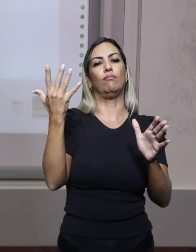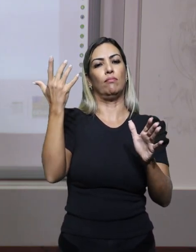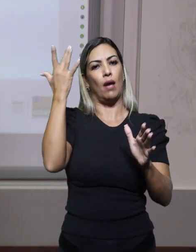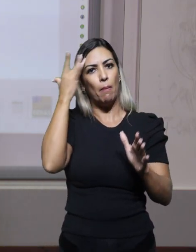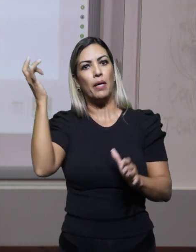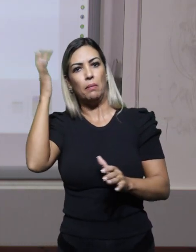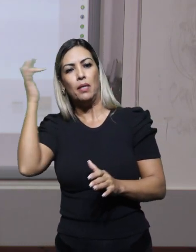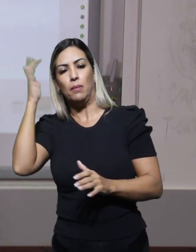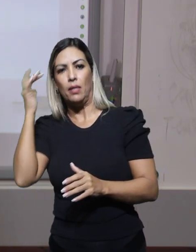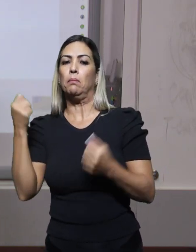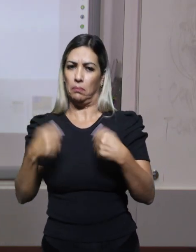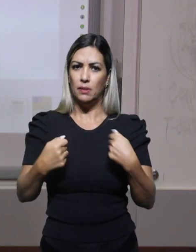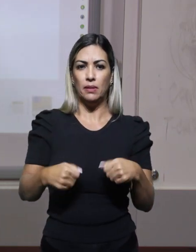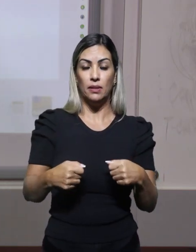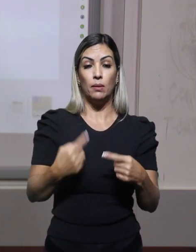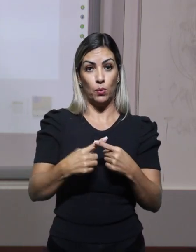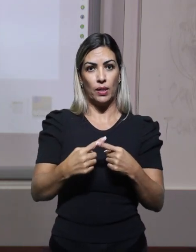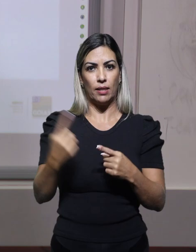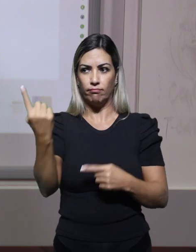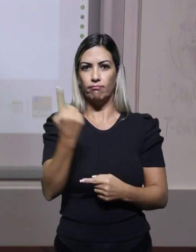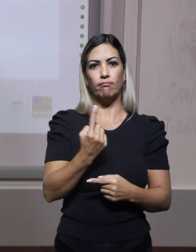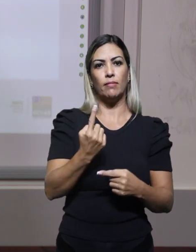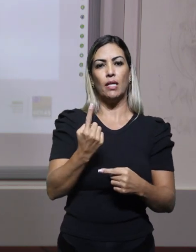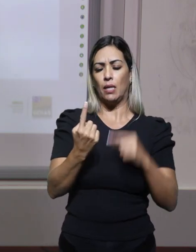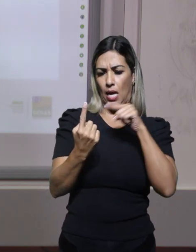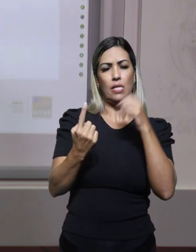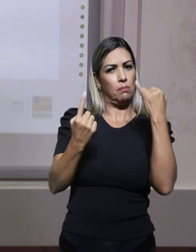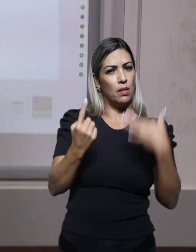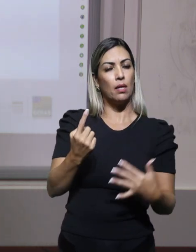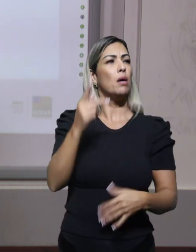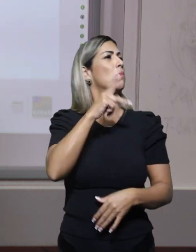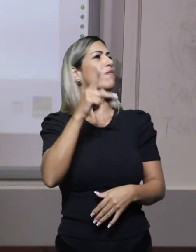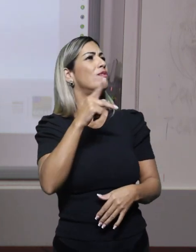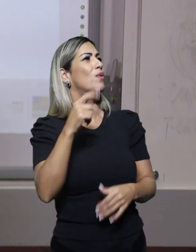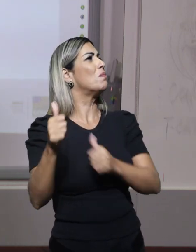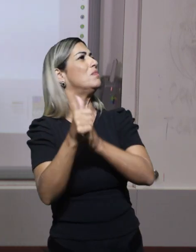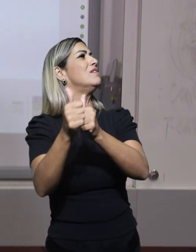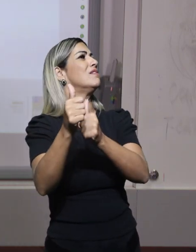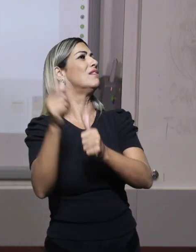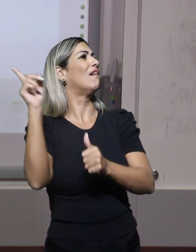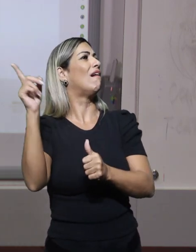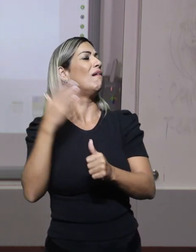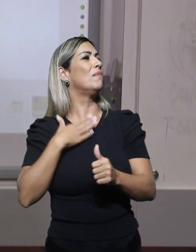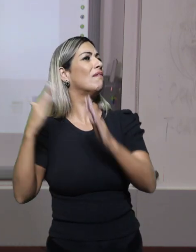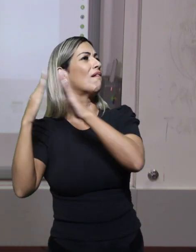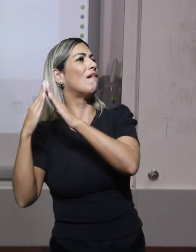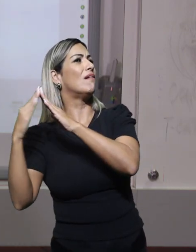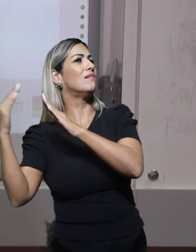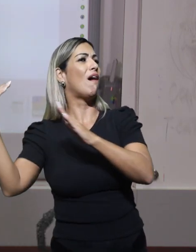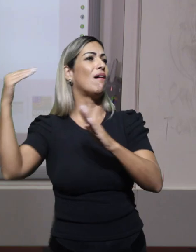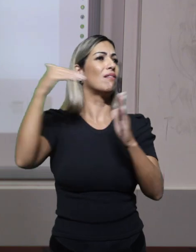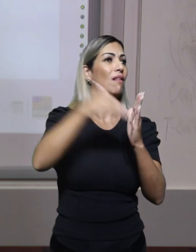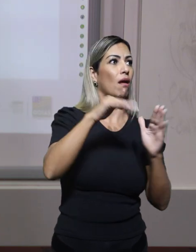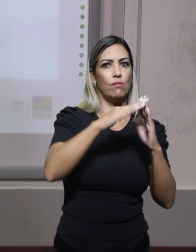maneira reiterada, de modo que, se chegar alguém na sua escola e falar: professora, eu fui perseguida lá da minha